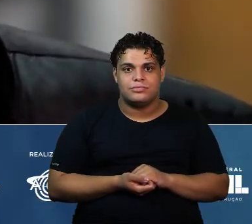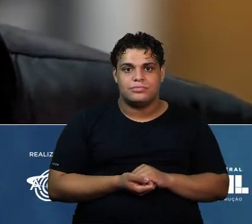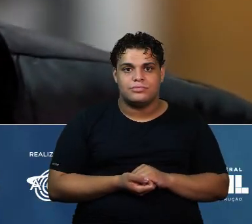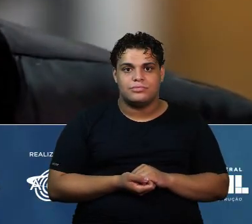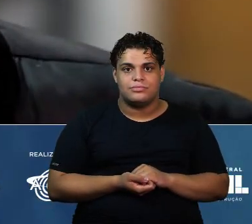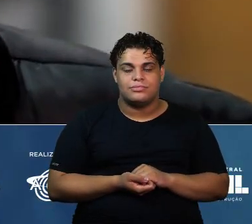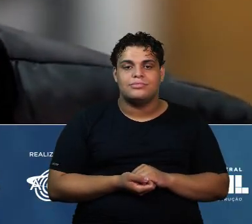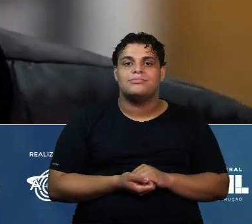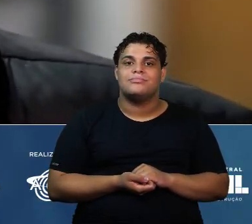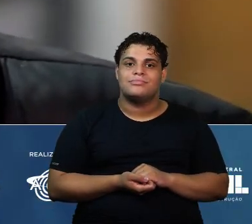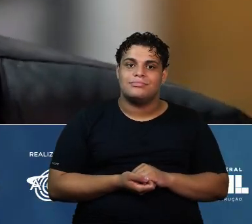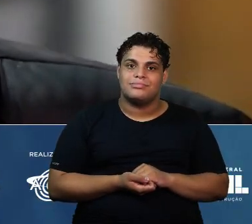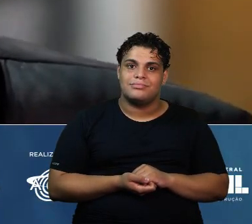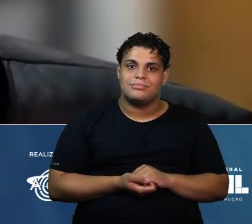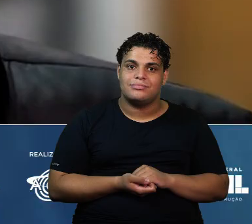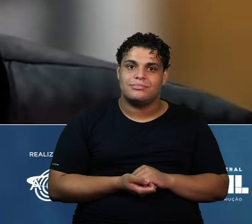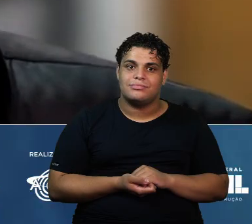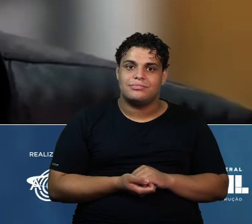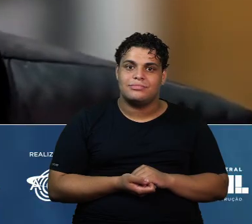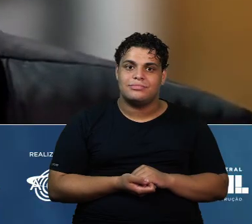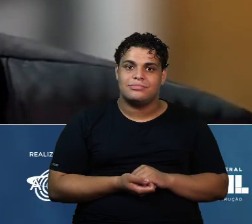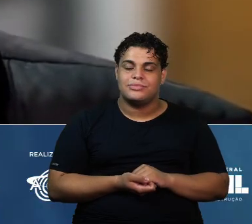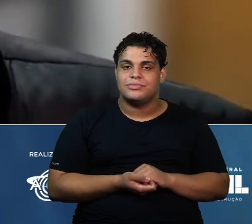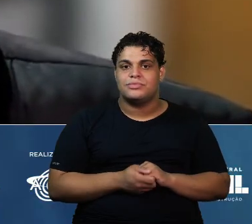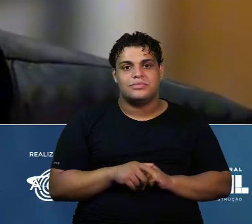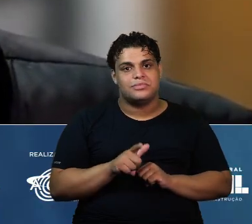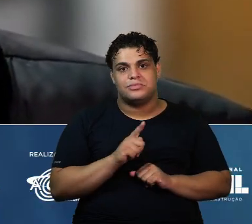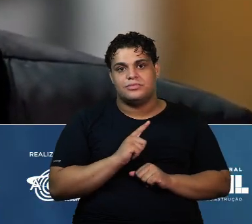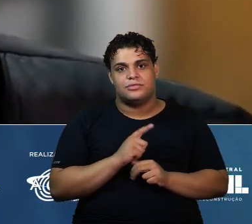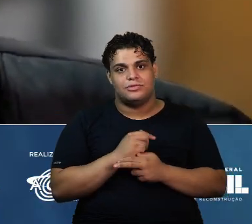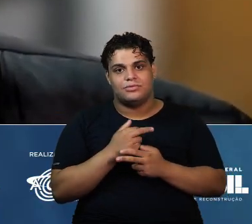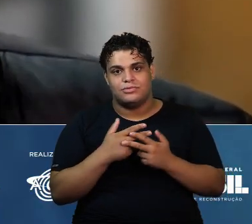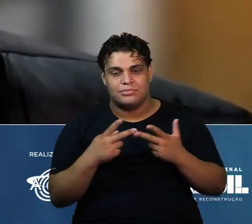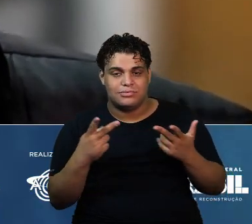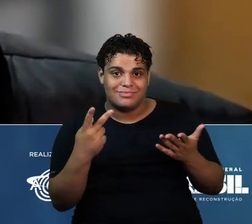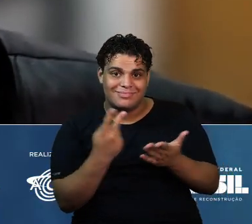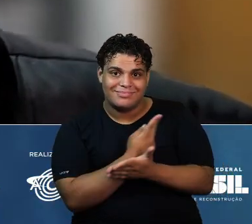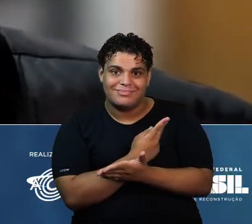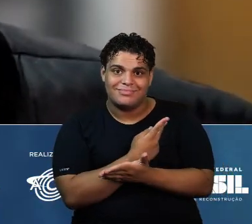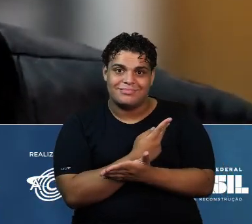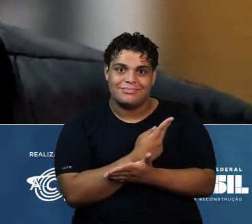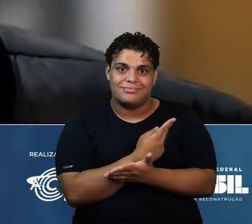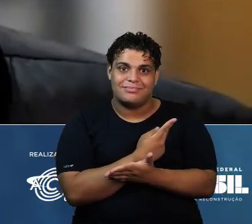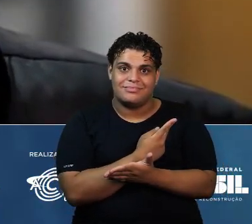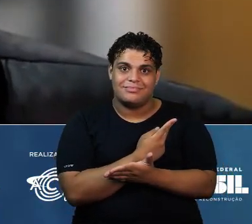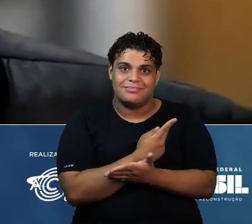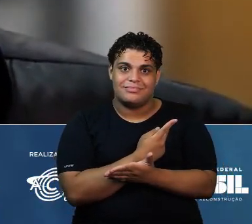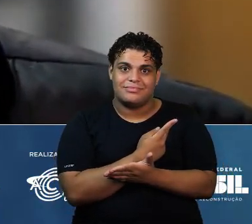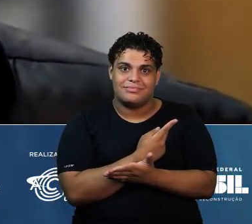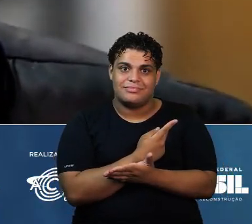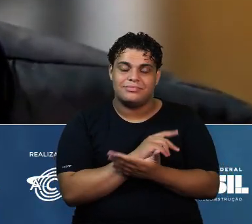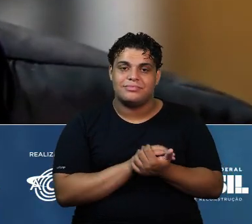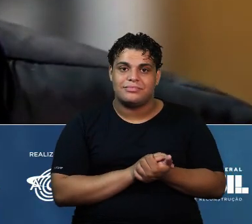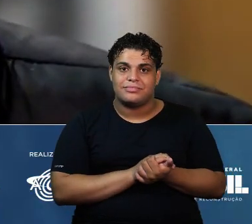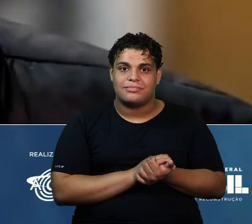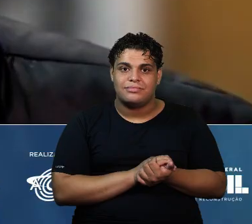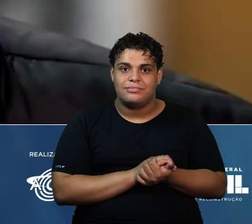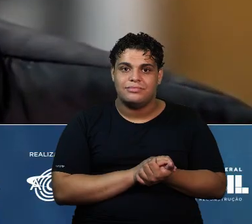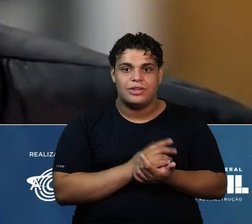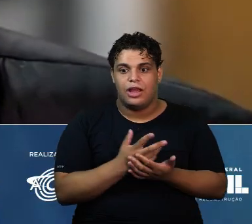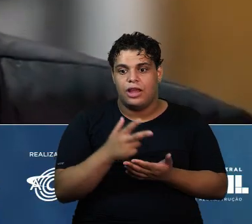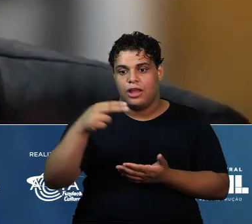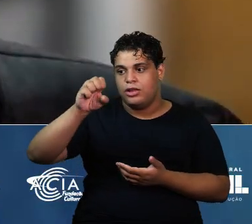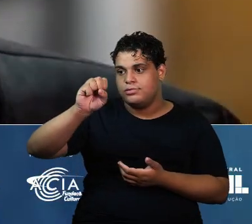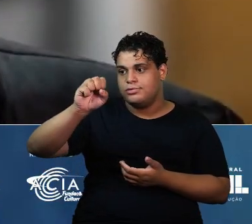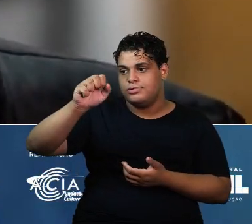Porque você pode ter um Exatamente. mau súbito, você pode ter várias coisas que acontecem. Então, isso não inibe. Surfista morre